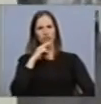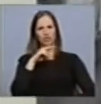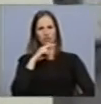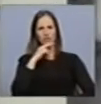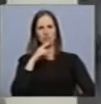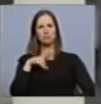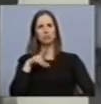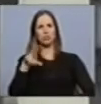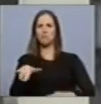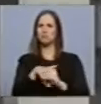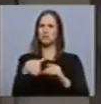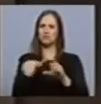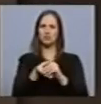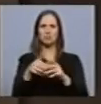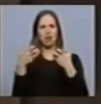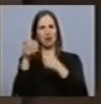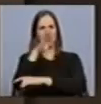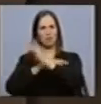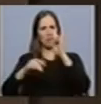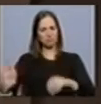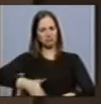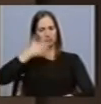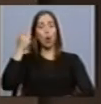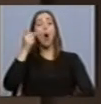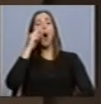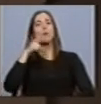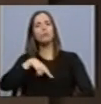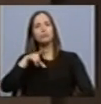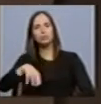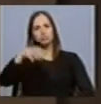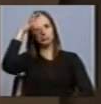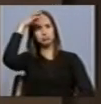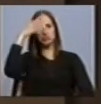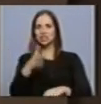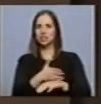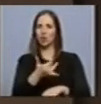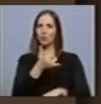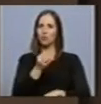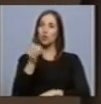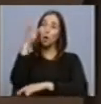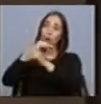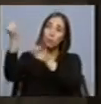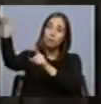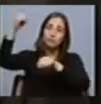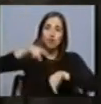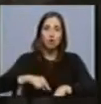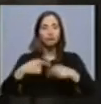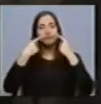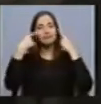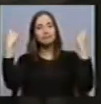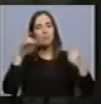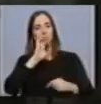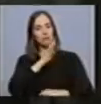na guerra europeia. E quando um português, genialmente do século XX, desce da Europa conduído da pátria entrevada,